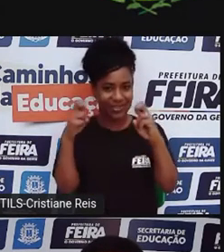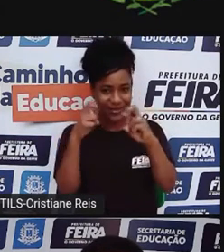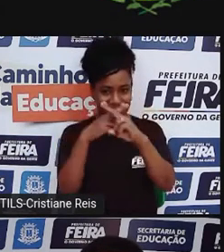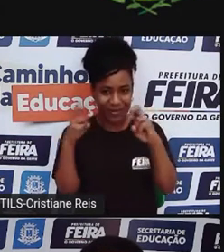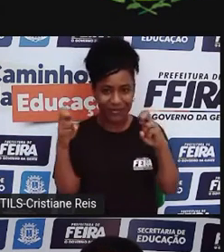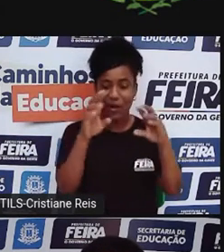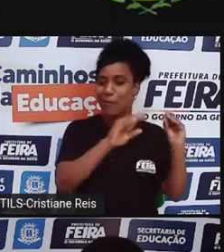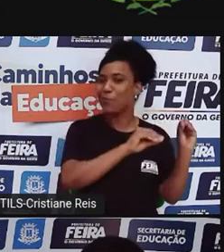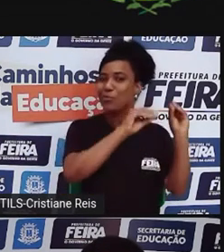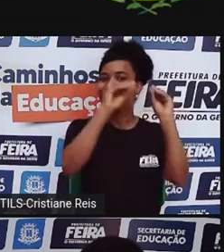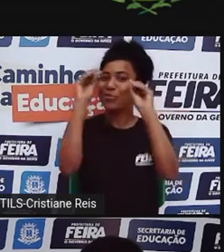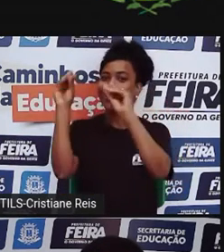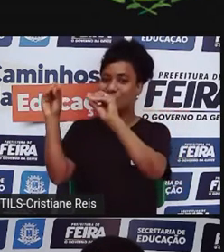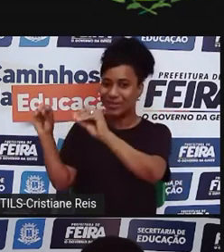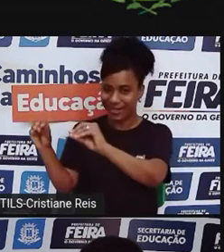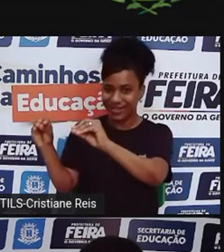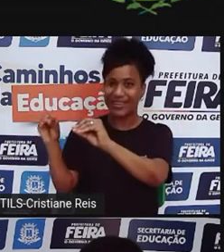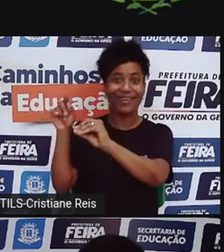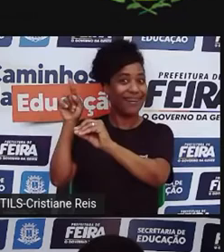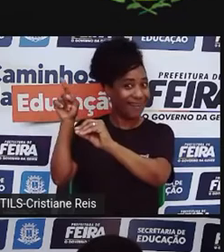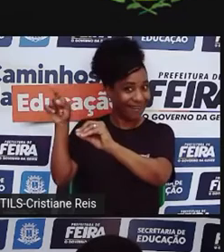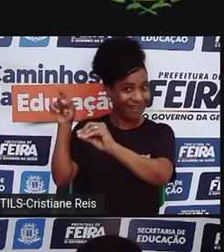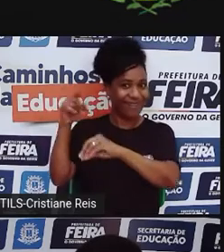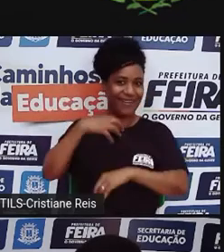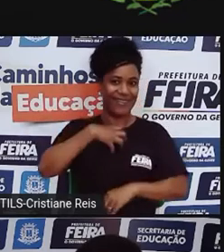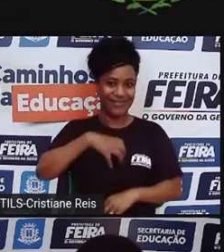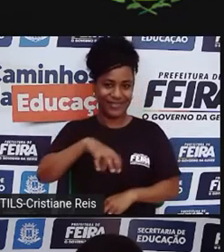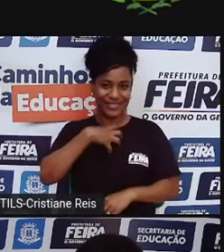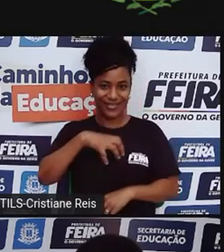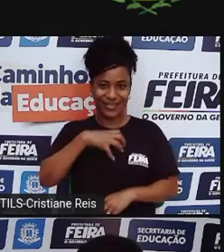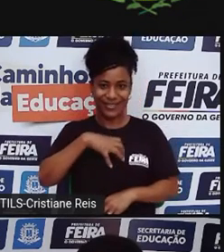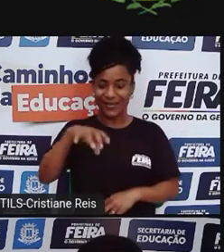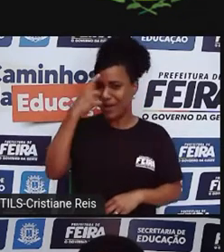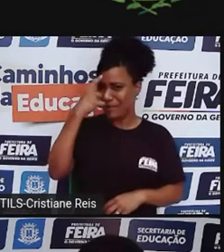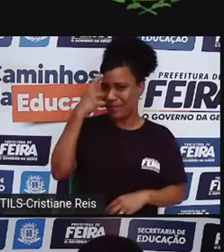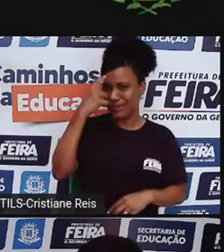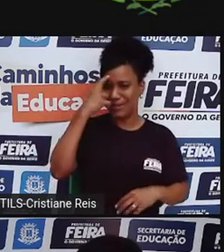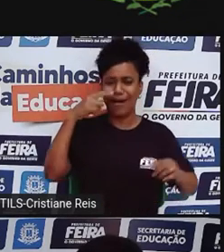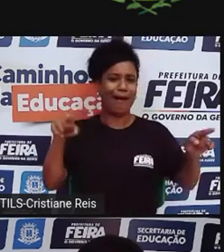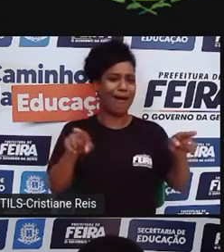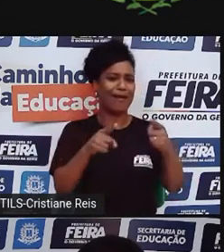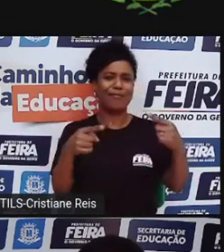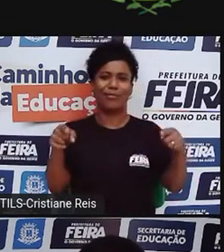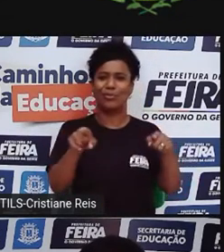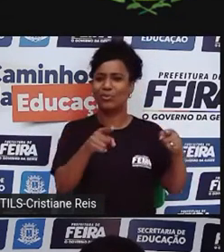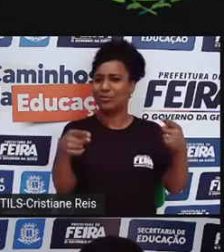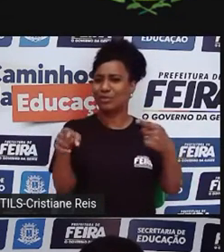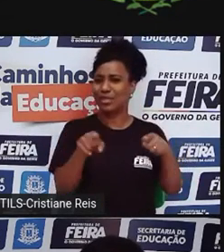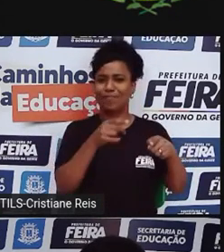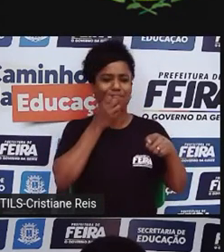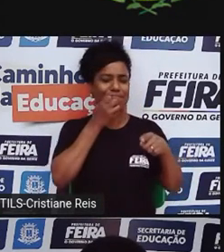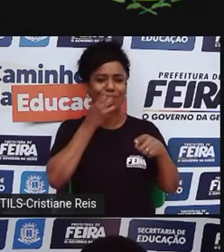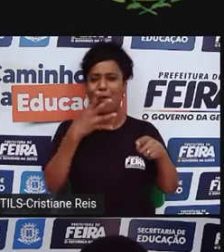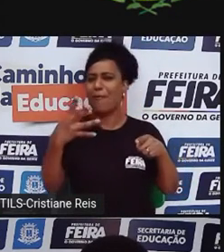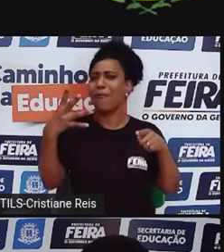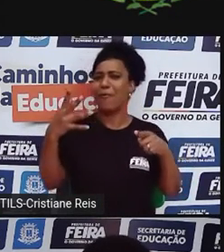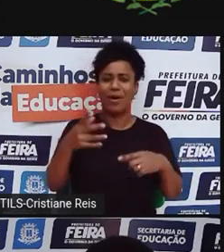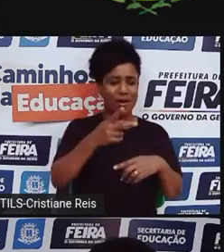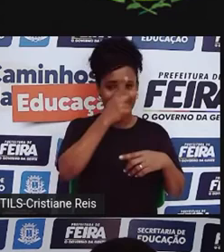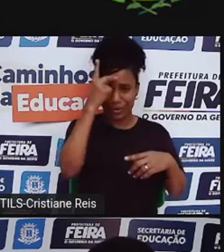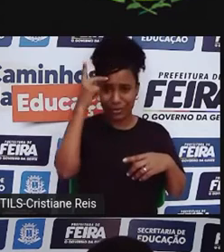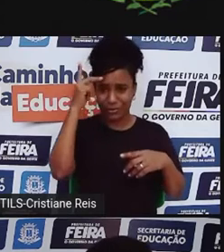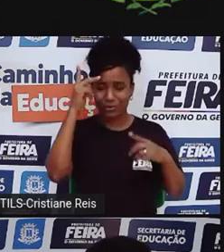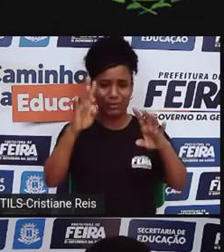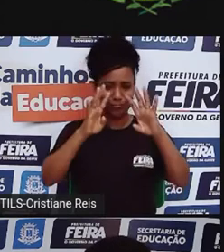a realidade de música instrumental, música clássica na capital ia ser diferente. Lá eu ia ter pessoas para me escutar e a